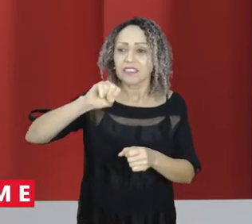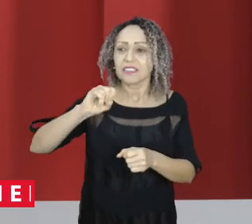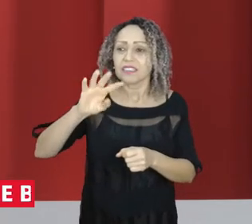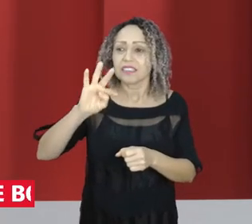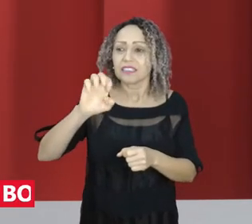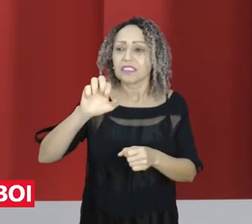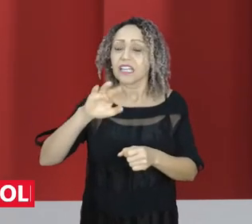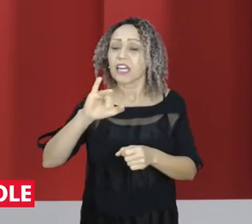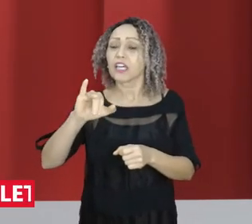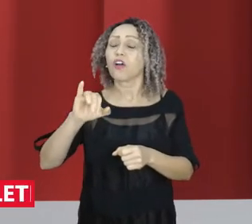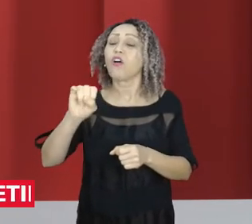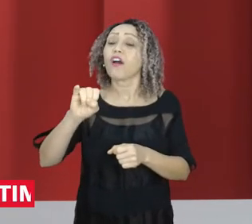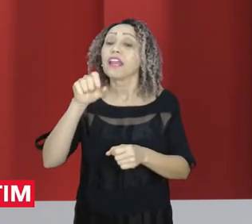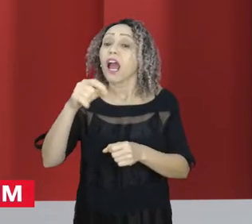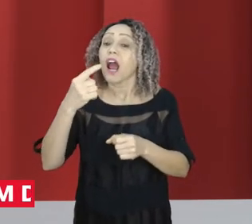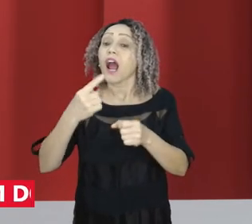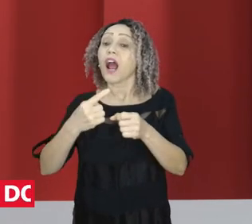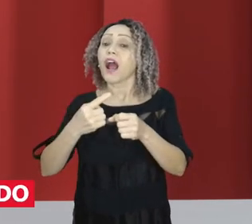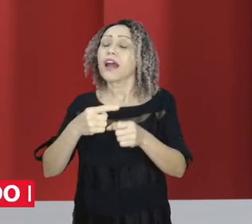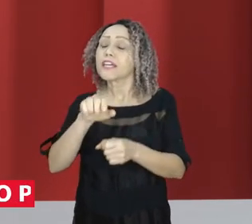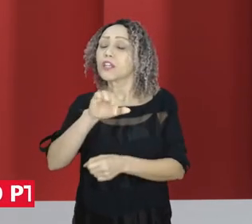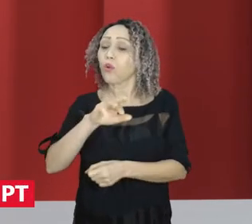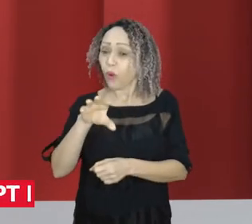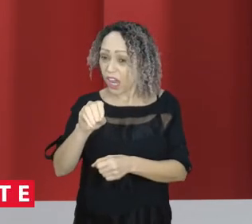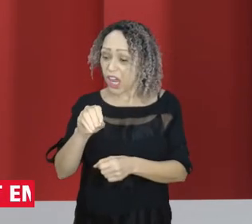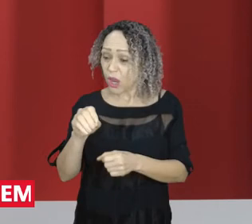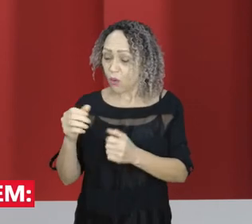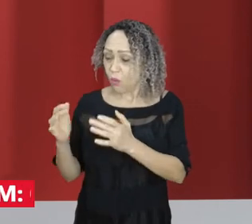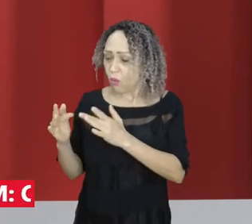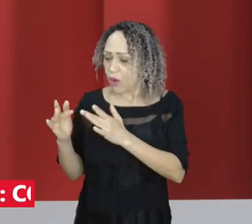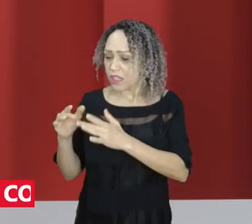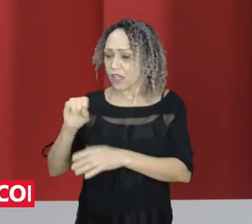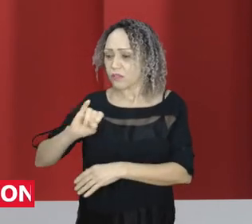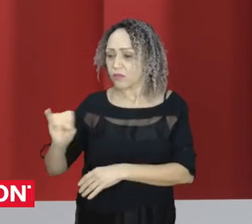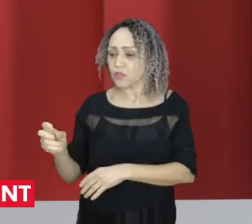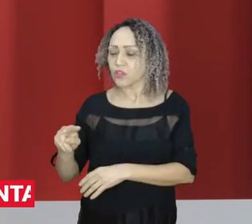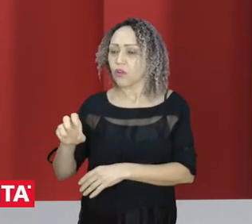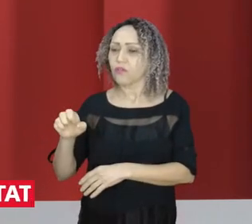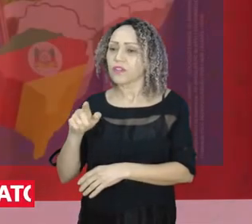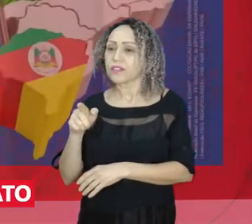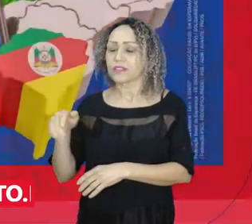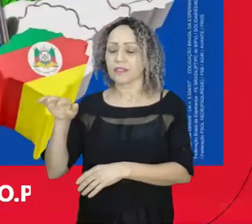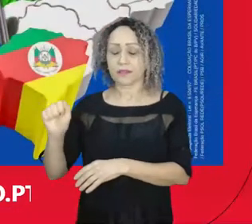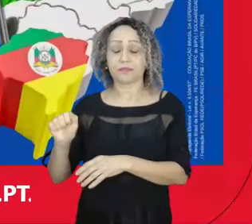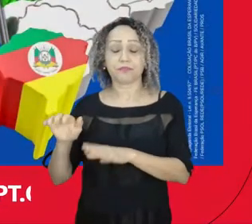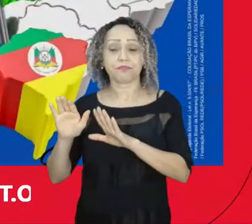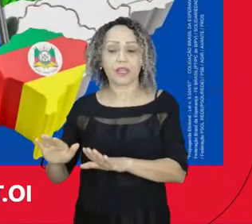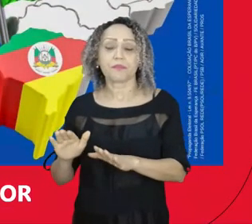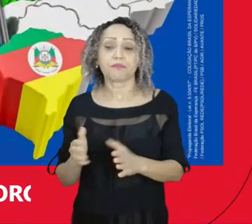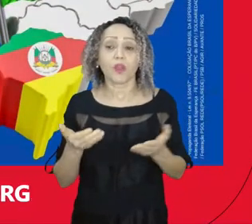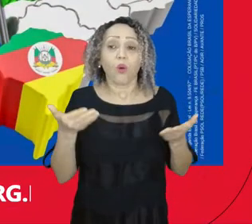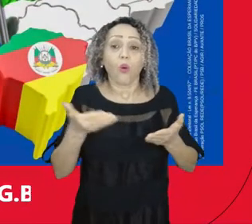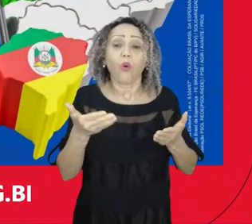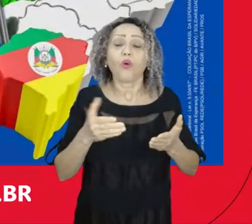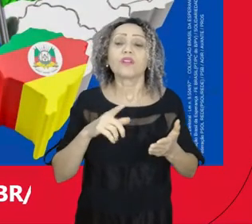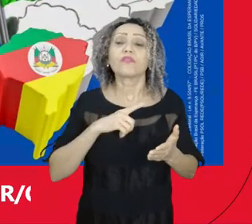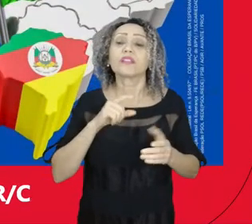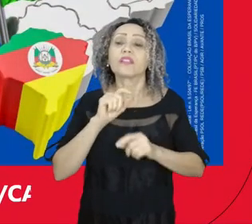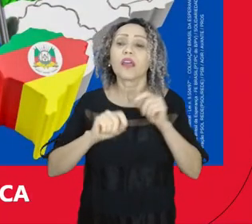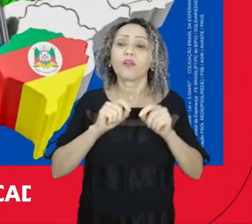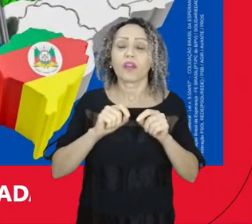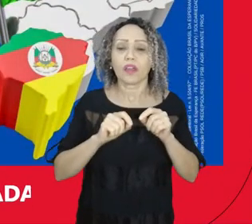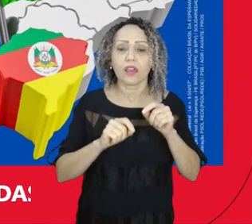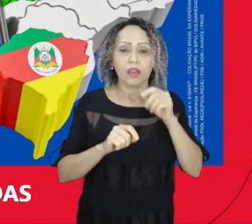aqui. Hoje, às 19h, vai ter um ato suprapartidário em apoio a Lula e Alckmin no auditório da FETRAF, na